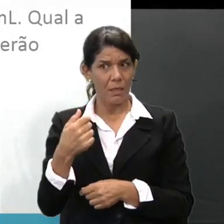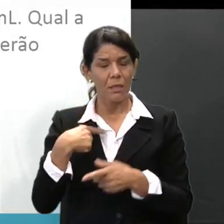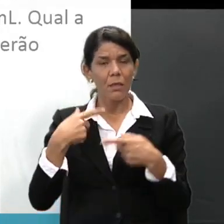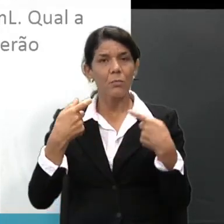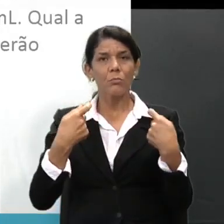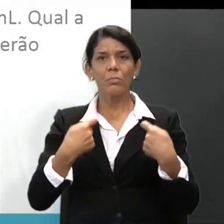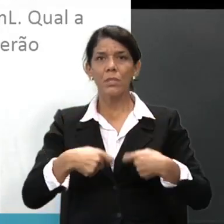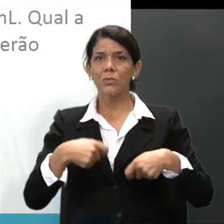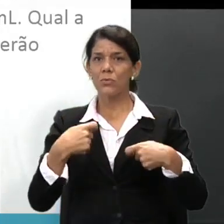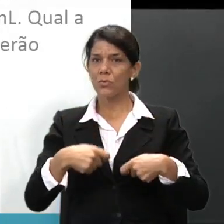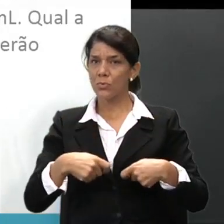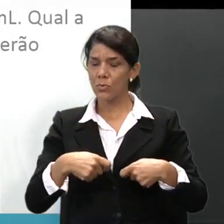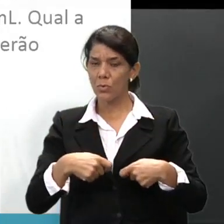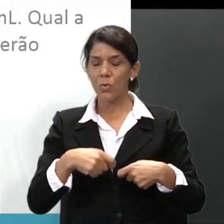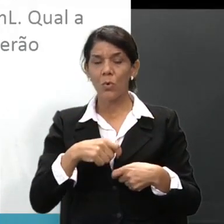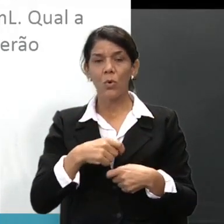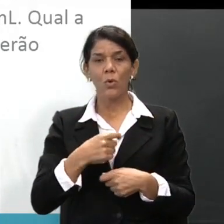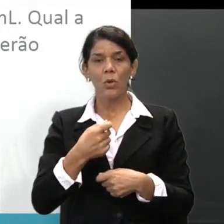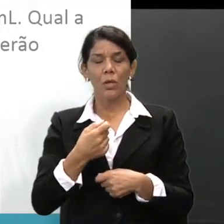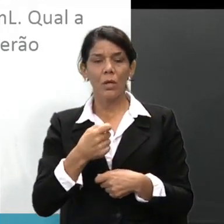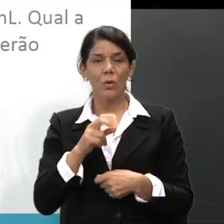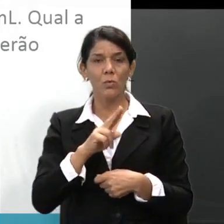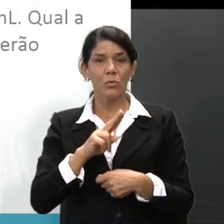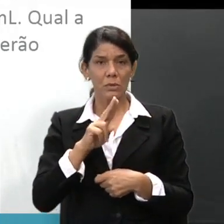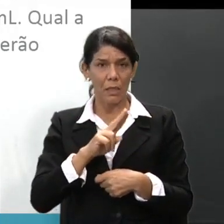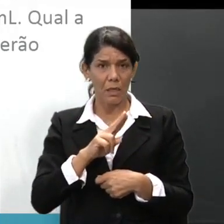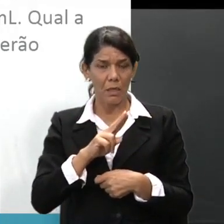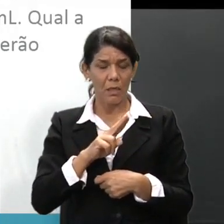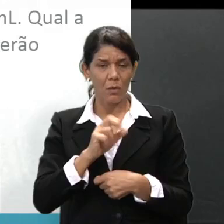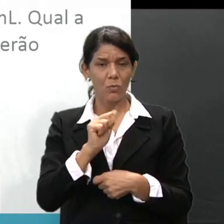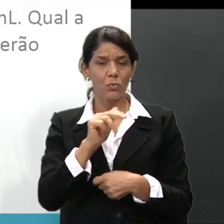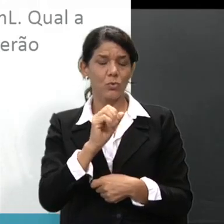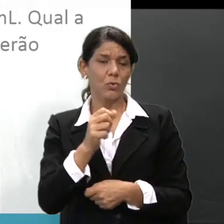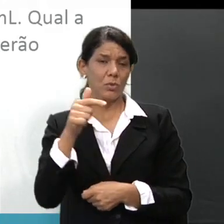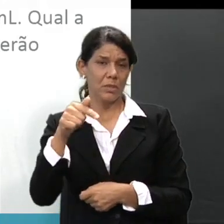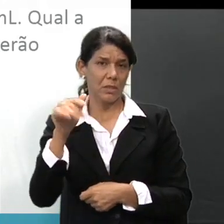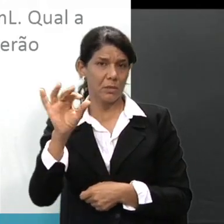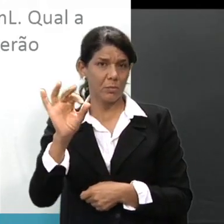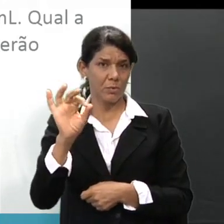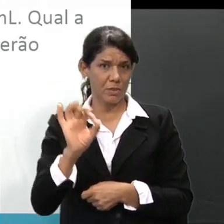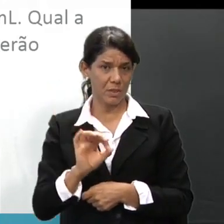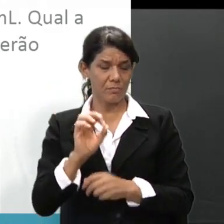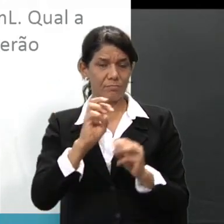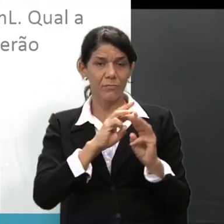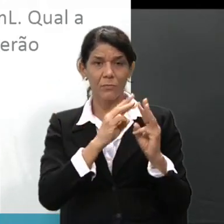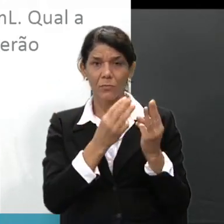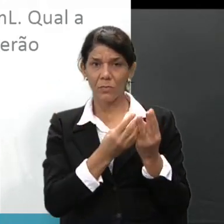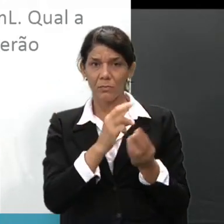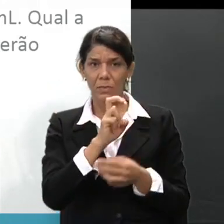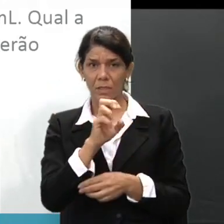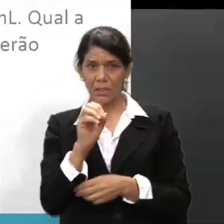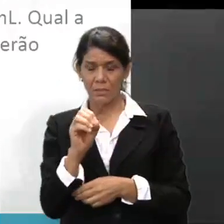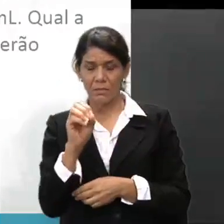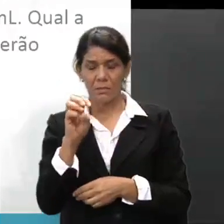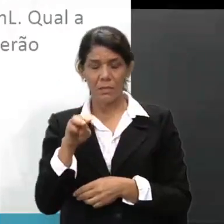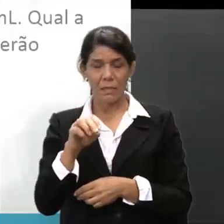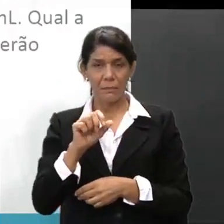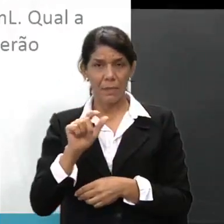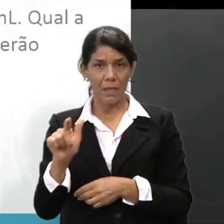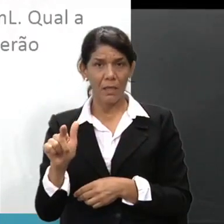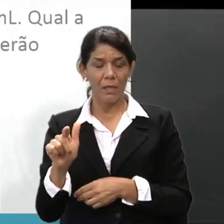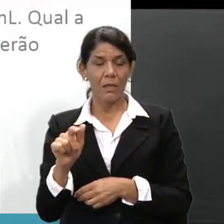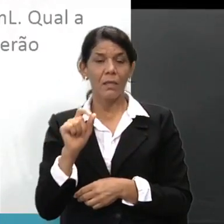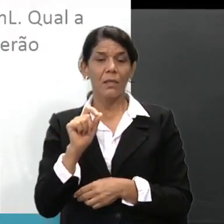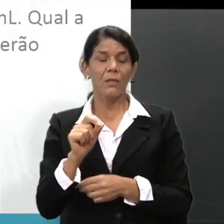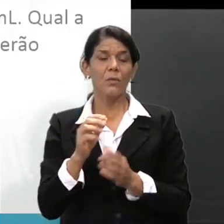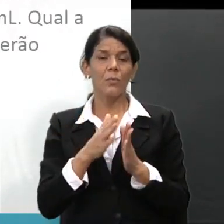precisou receber um soro glicosado de 7% num volume de 500 ml